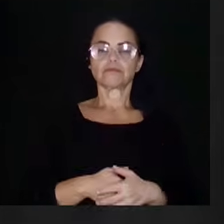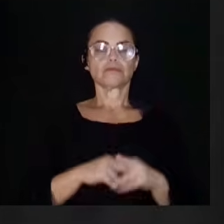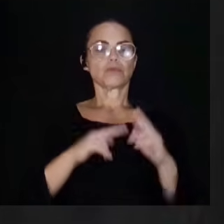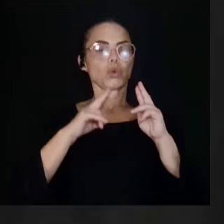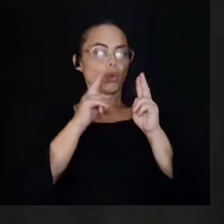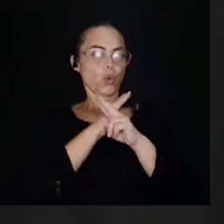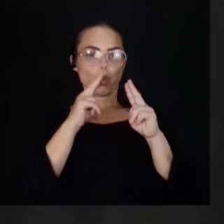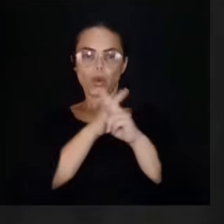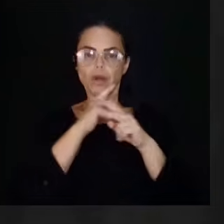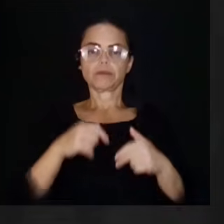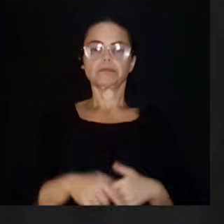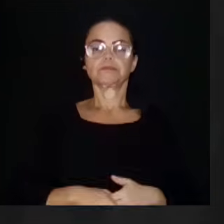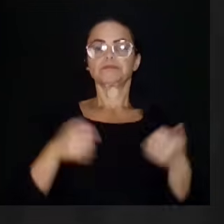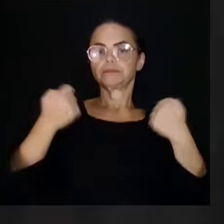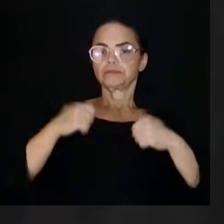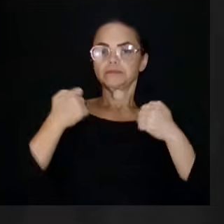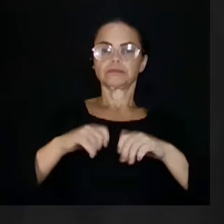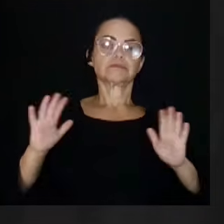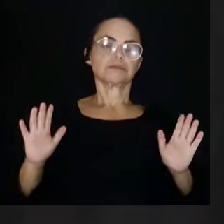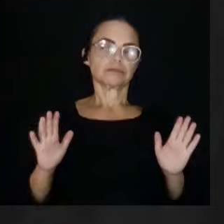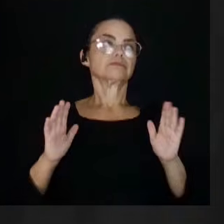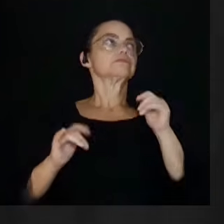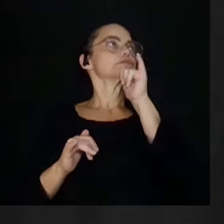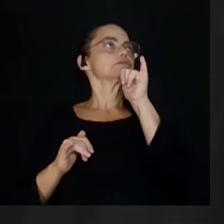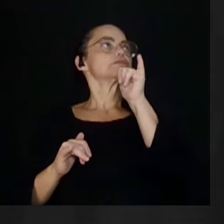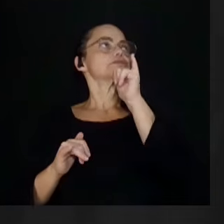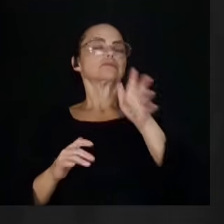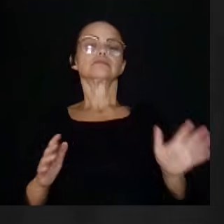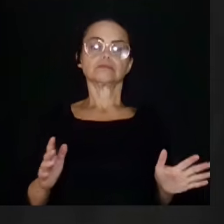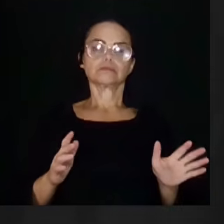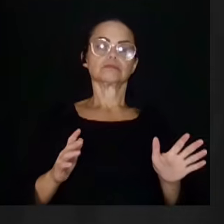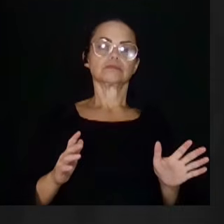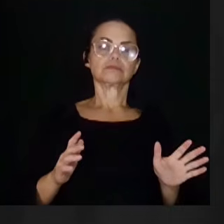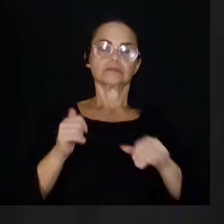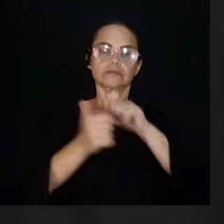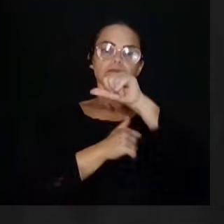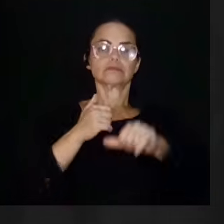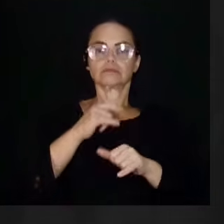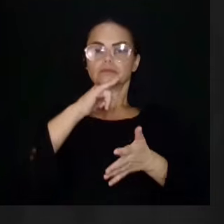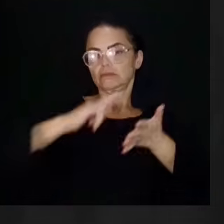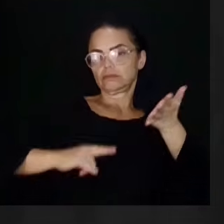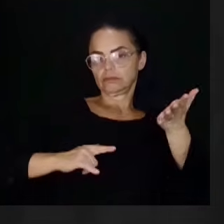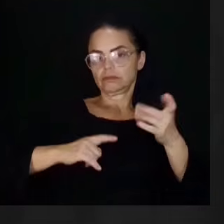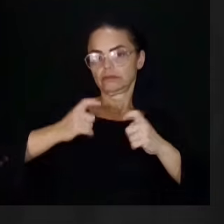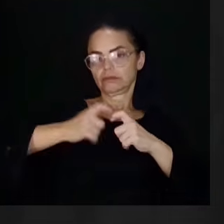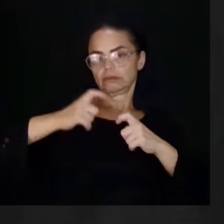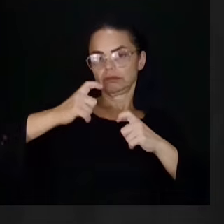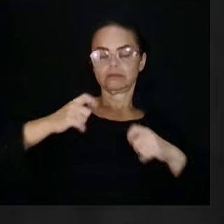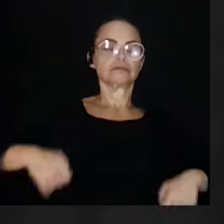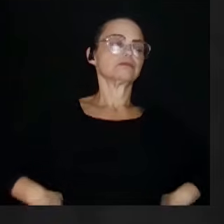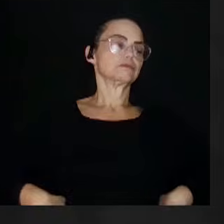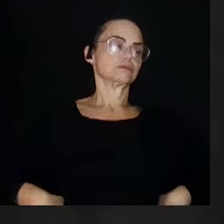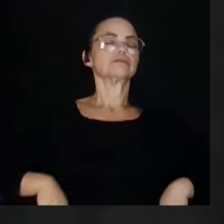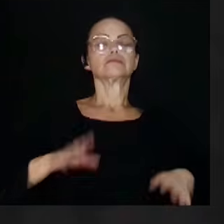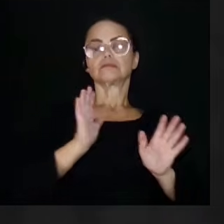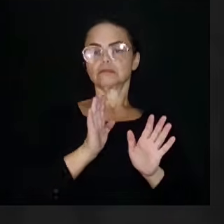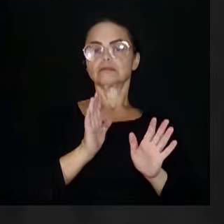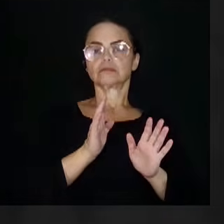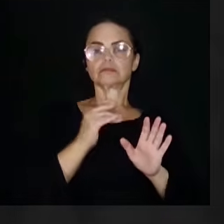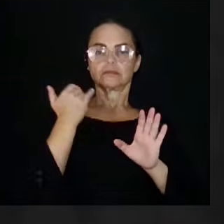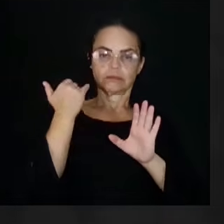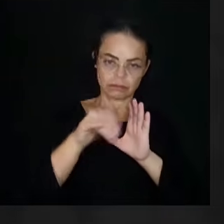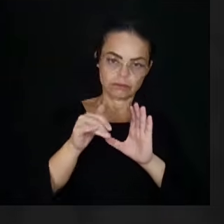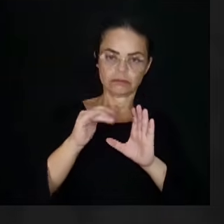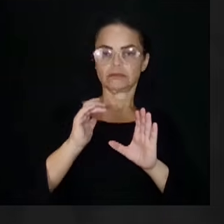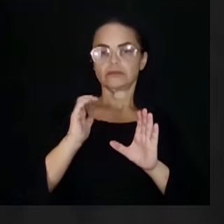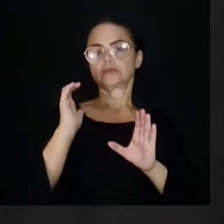precisa, por exemplo, eu preciso renovar minha receita, né? Ele vai mandar uma mensagem, a gente